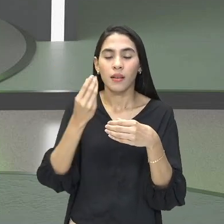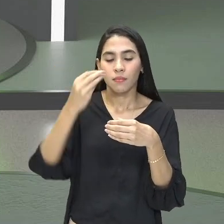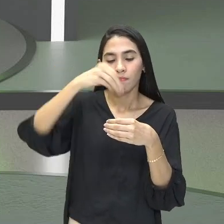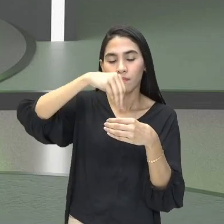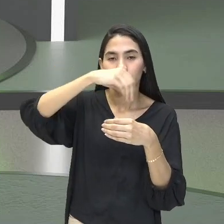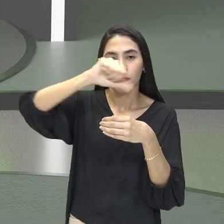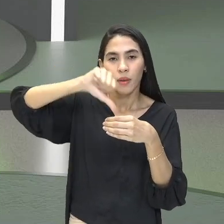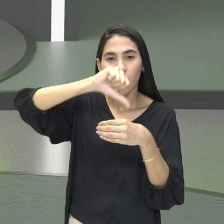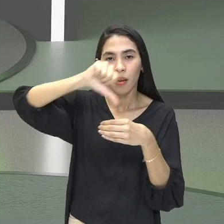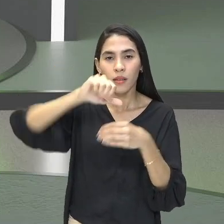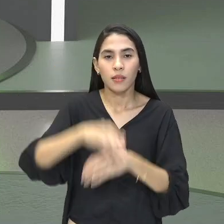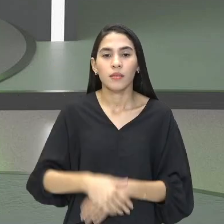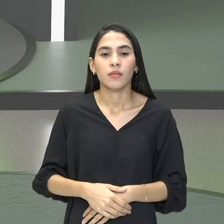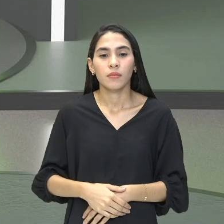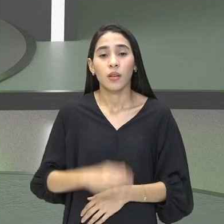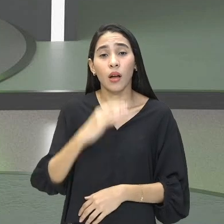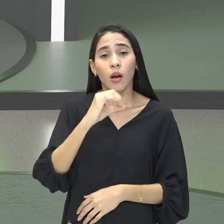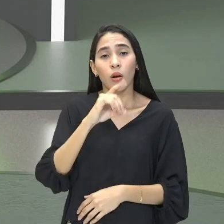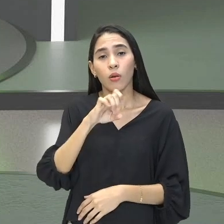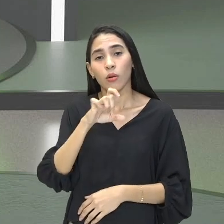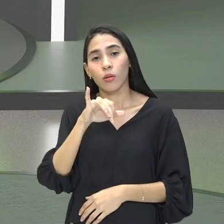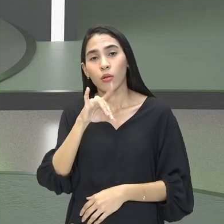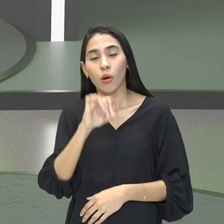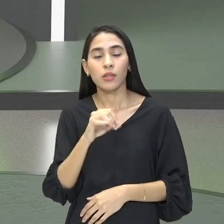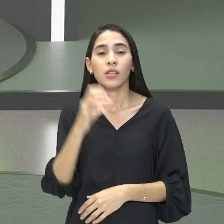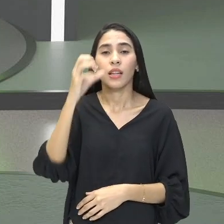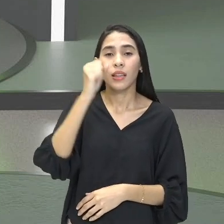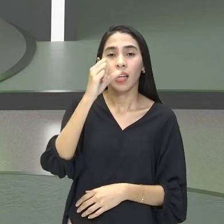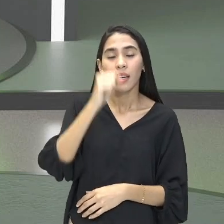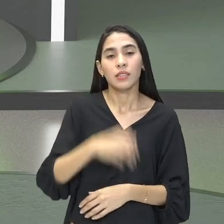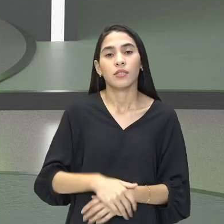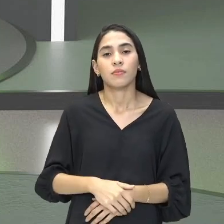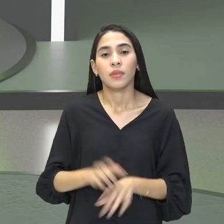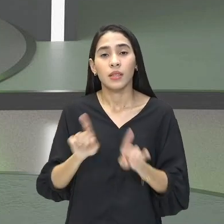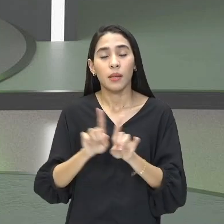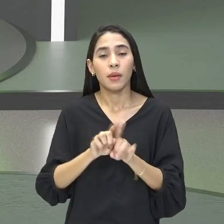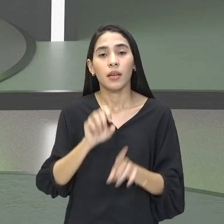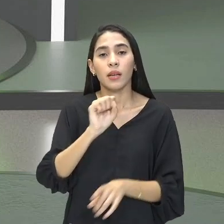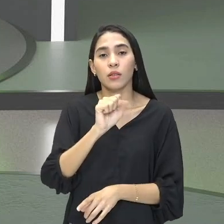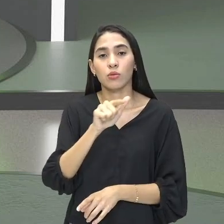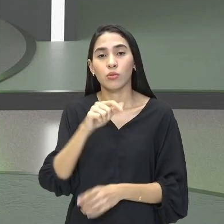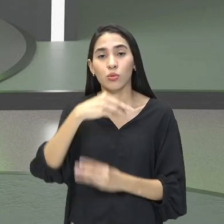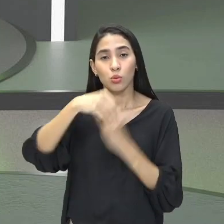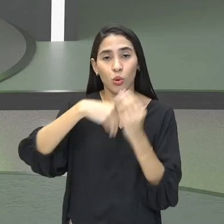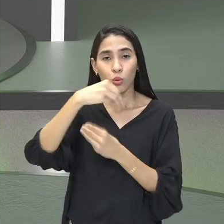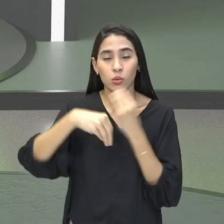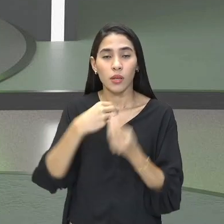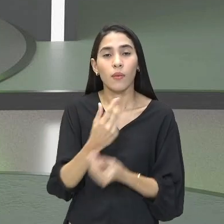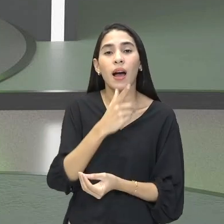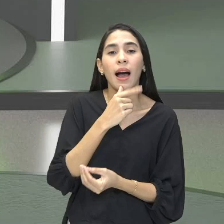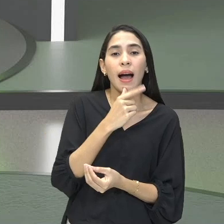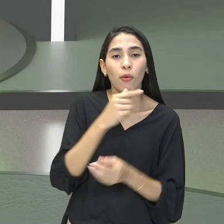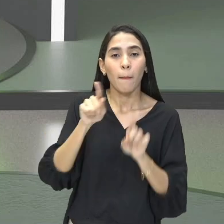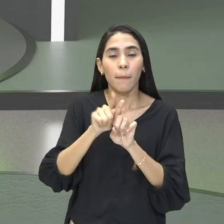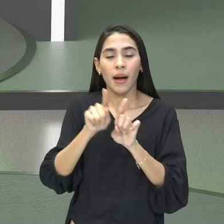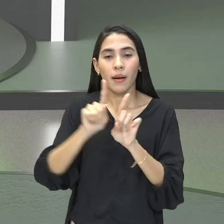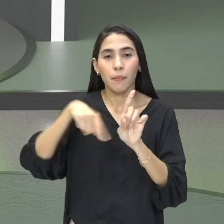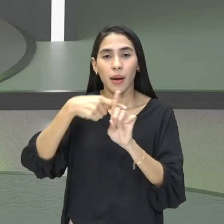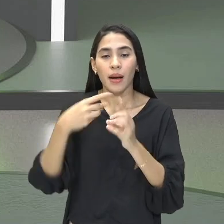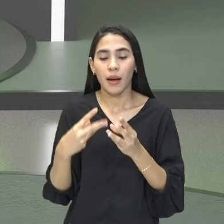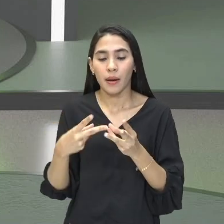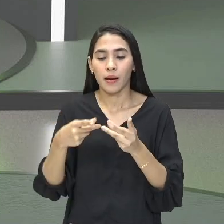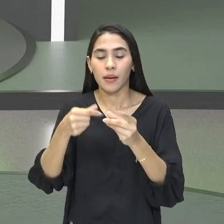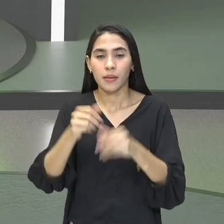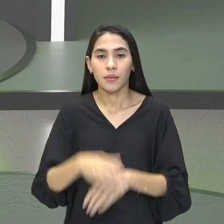um exemplo de uma suspensão, água e areia, tá bom? Os coloides, eles podem